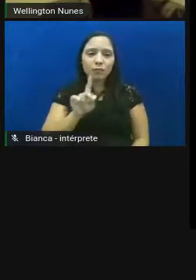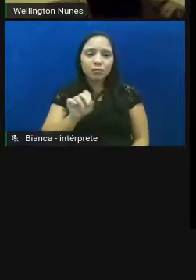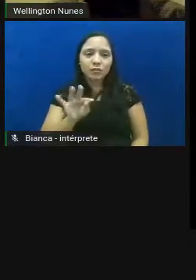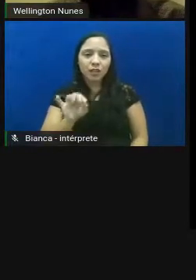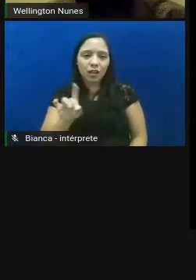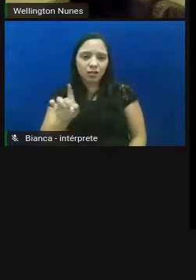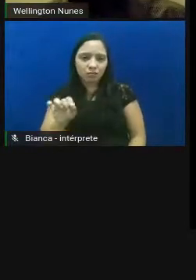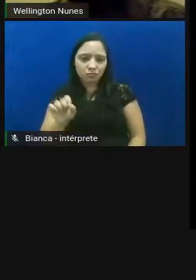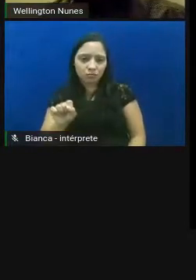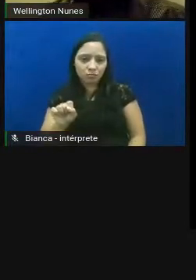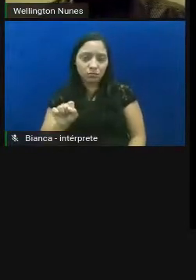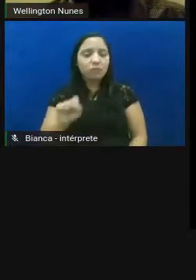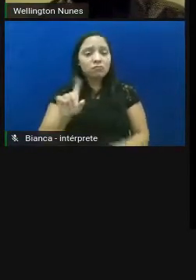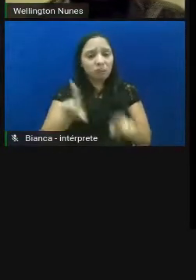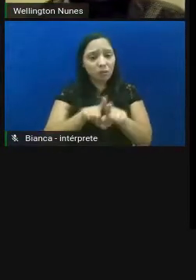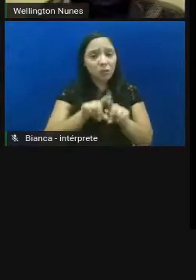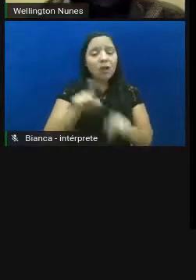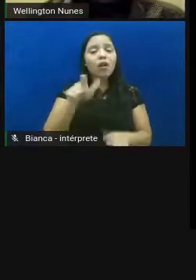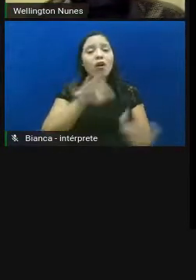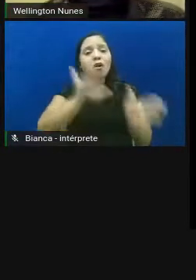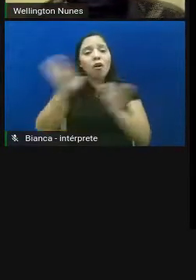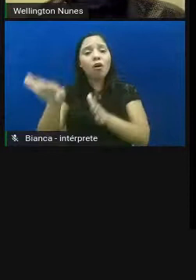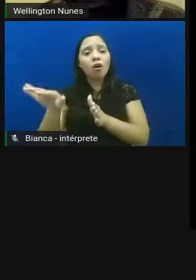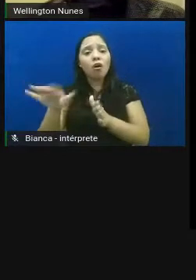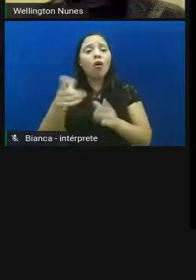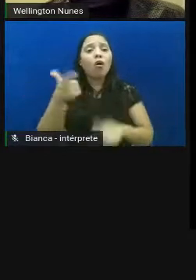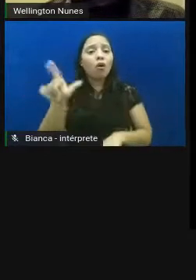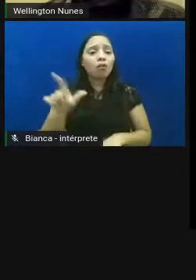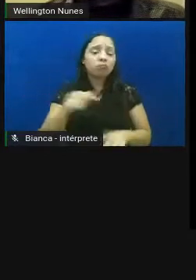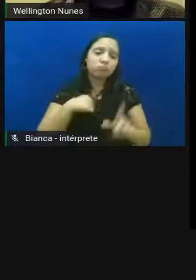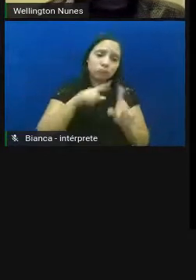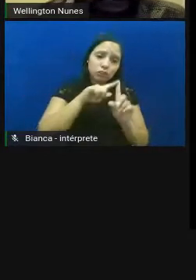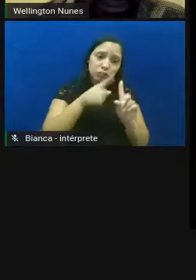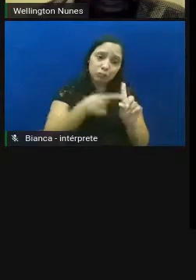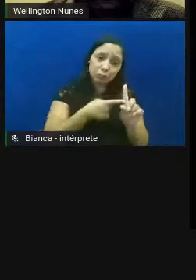Gestantes sem pré-natal, gestantes com HIV positivo,